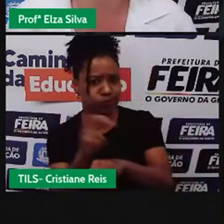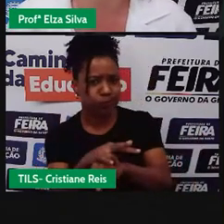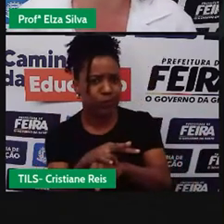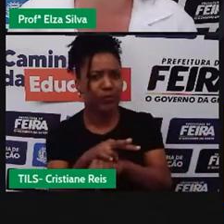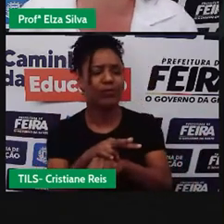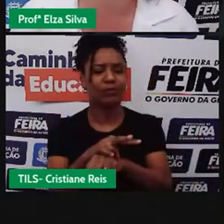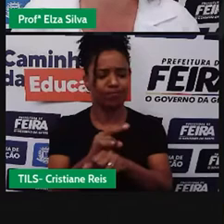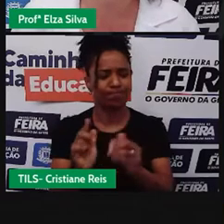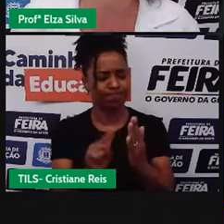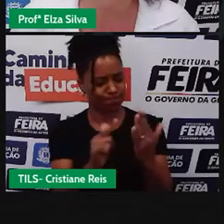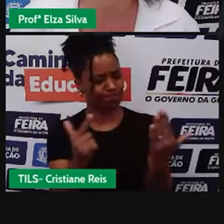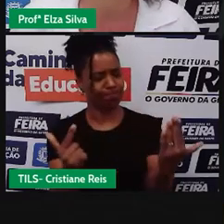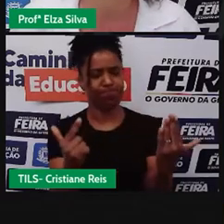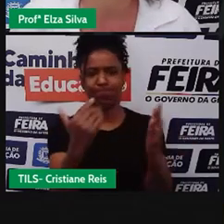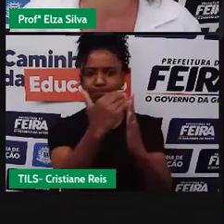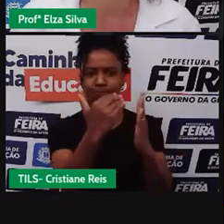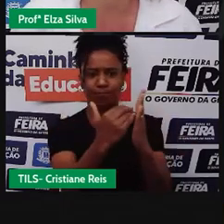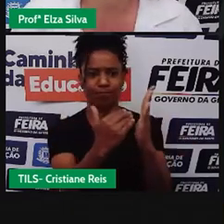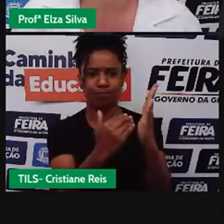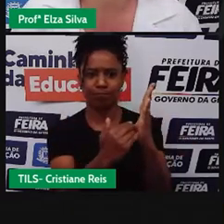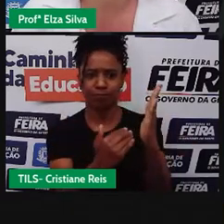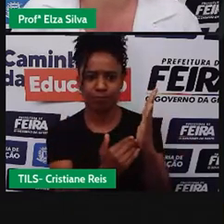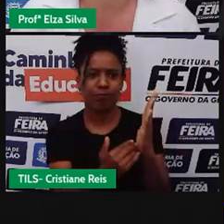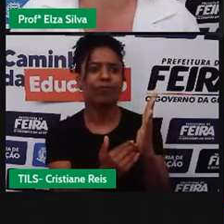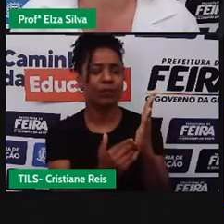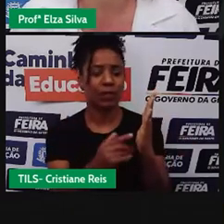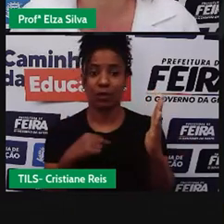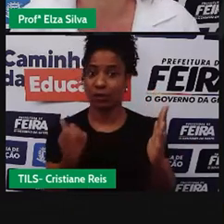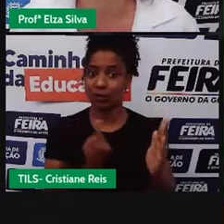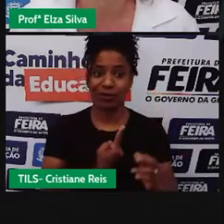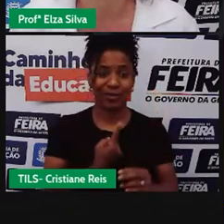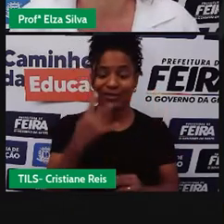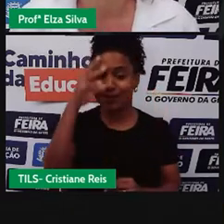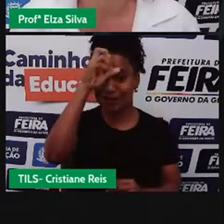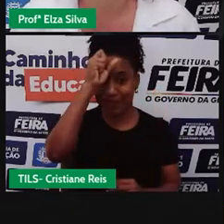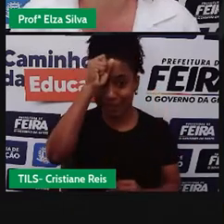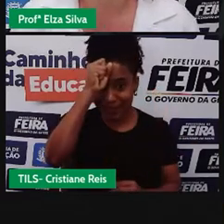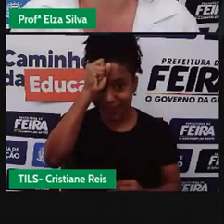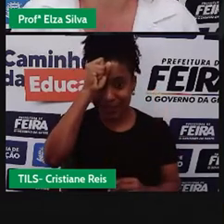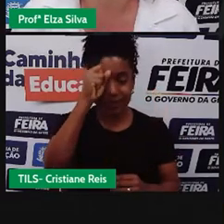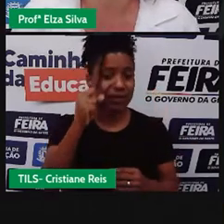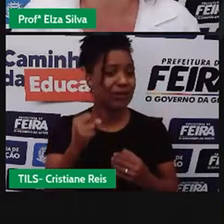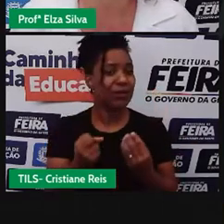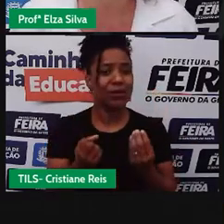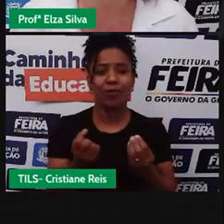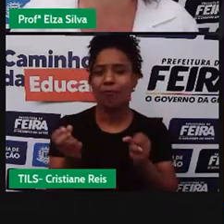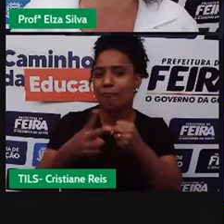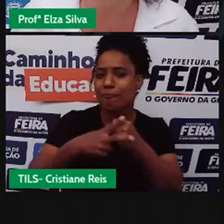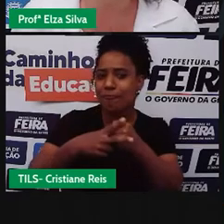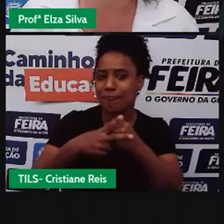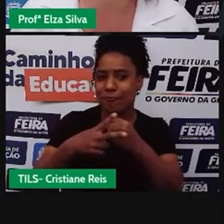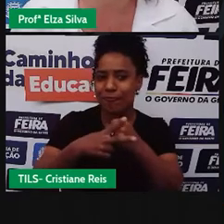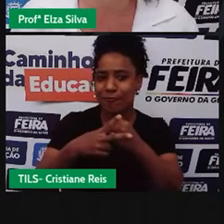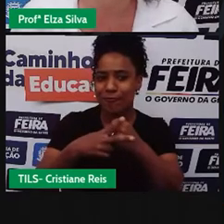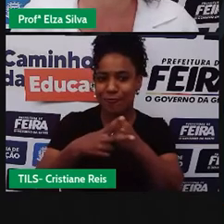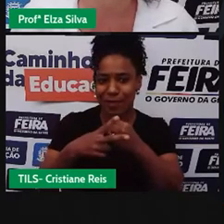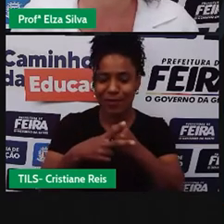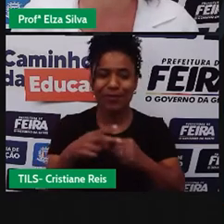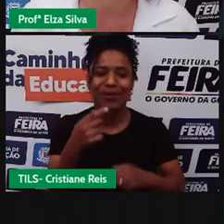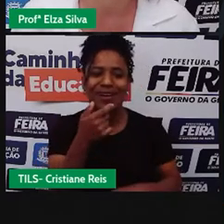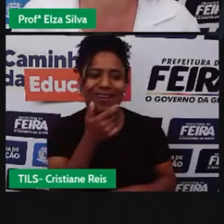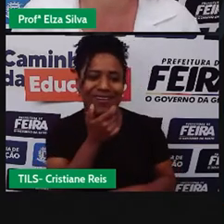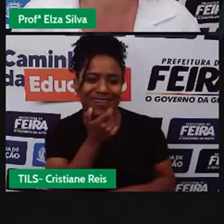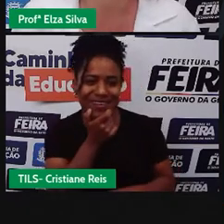anúncio classificado de emprego, nós iremos aprender um pouco sobre este verbo modal da língua